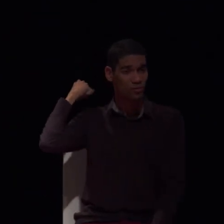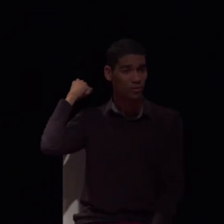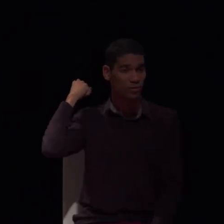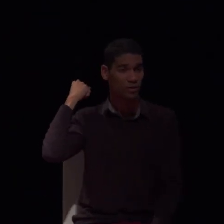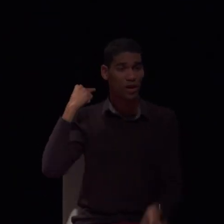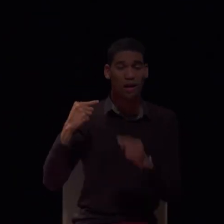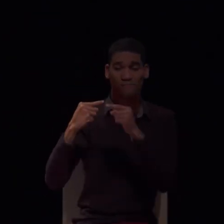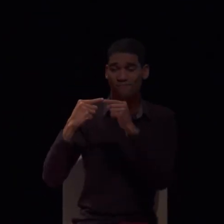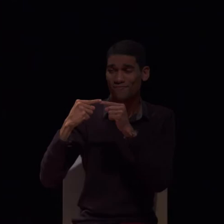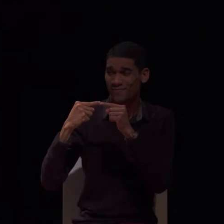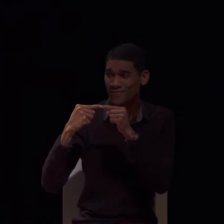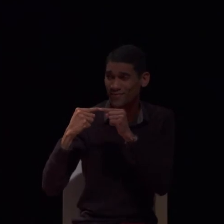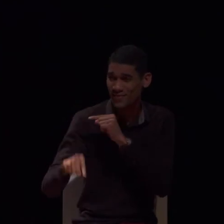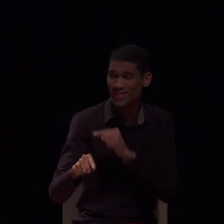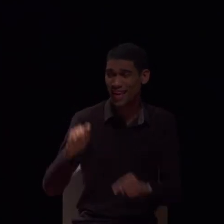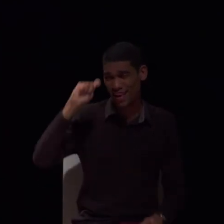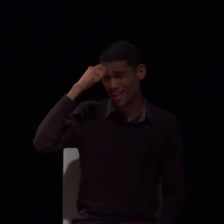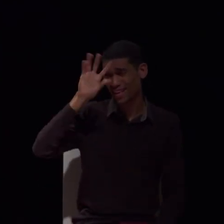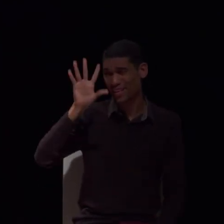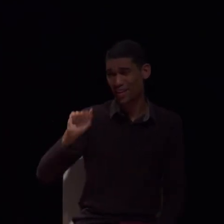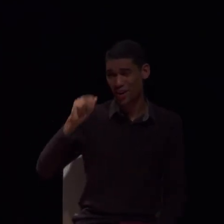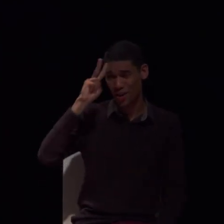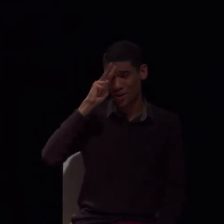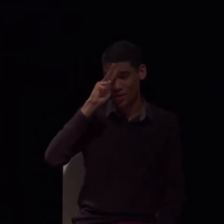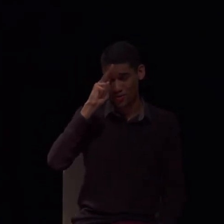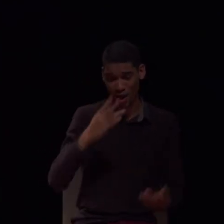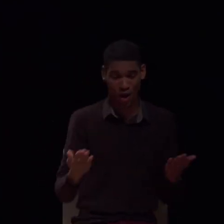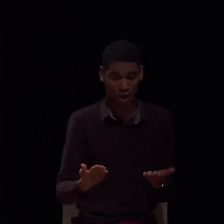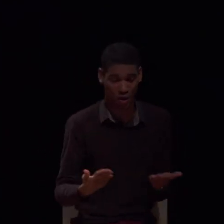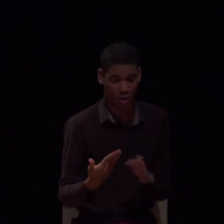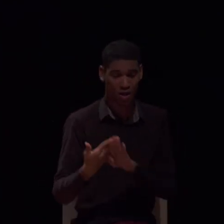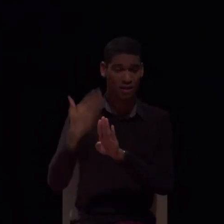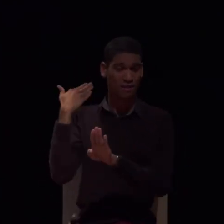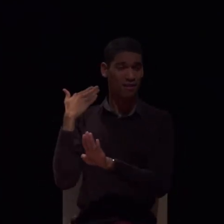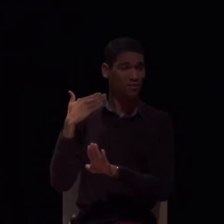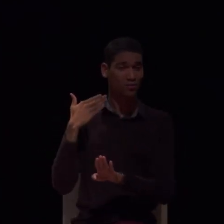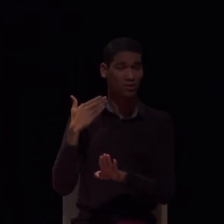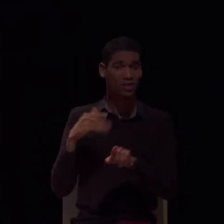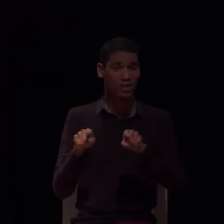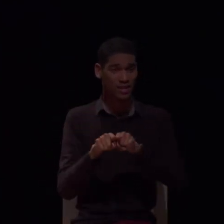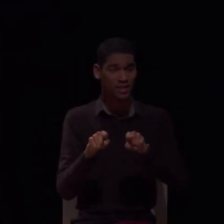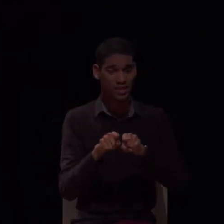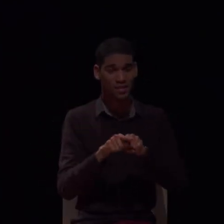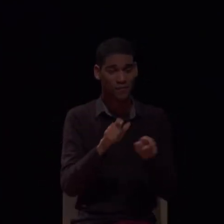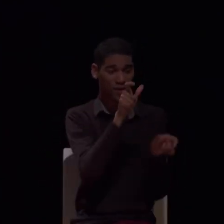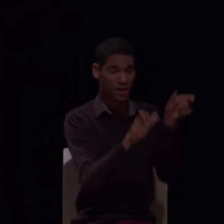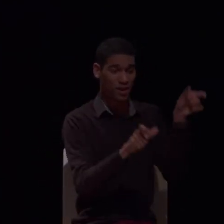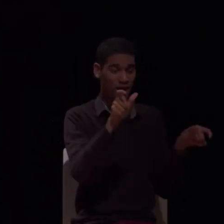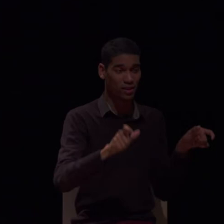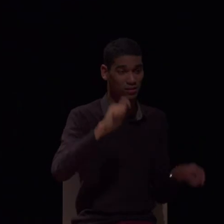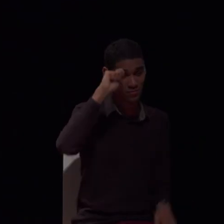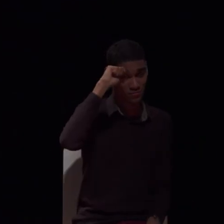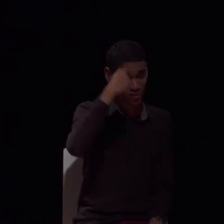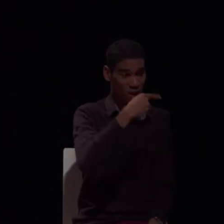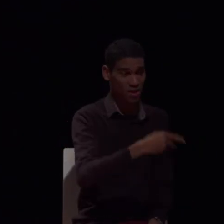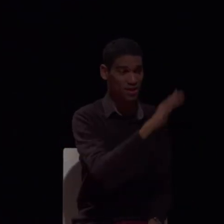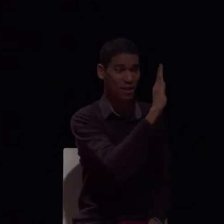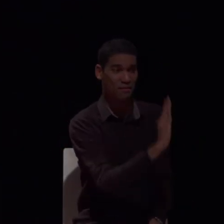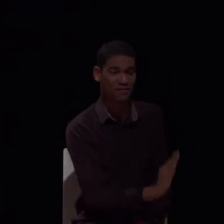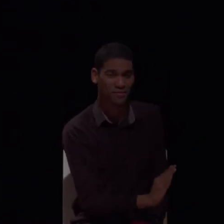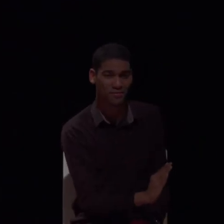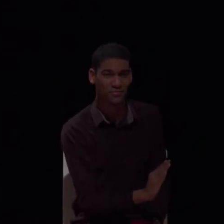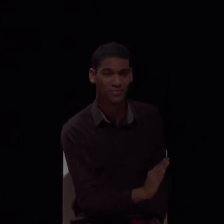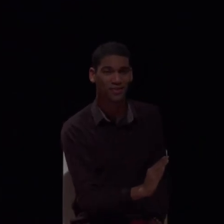história da áfrica nem antes nem agora e também não tem a ver com a história dos negros no brasil então a gente